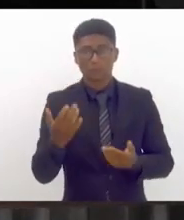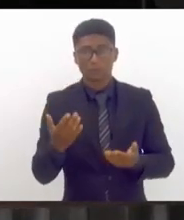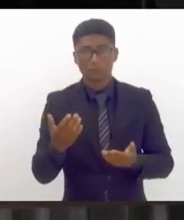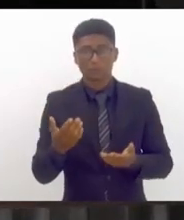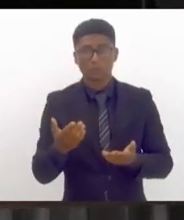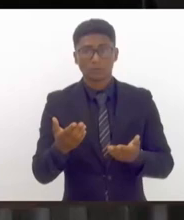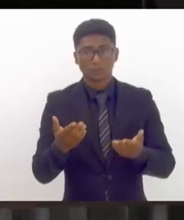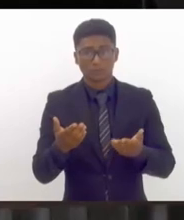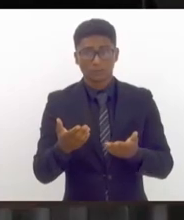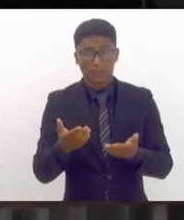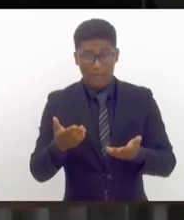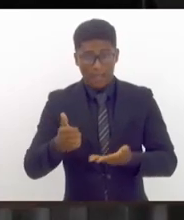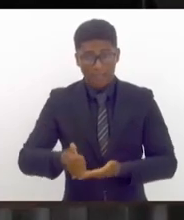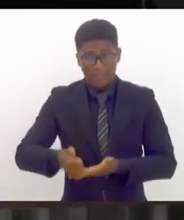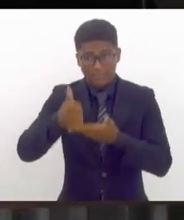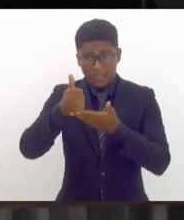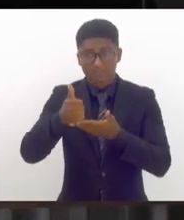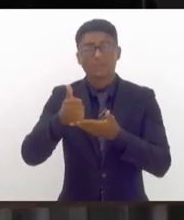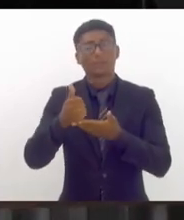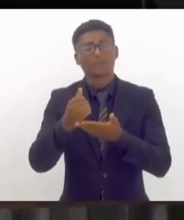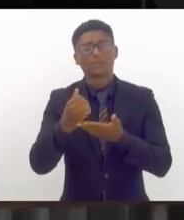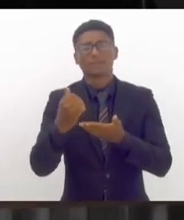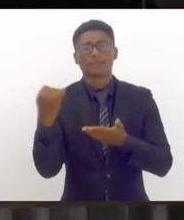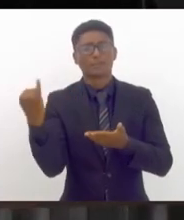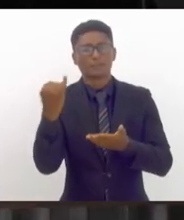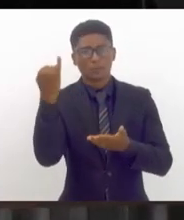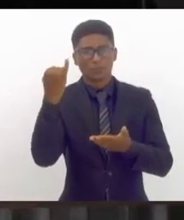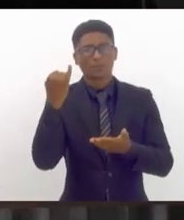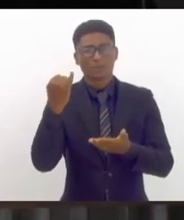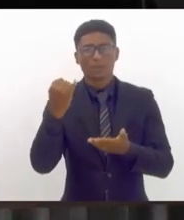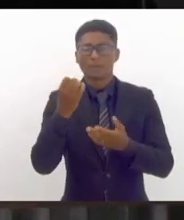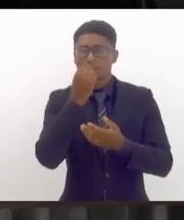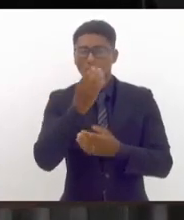que é assistência técnica, é o caminho de verdade